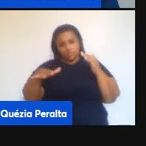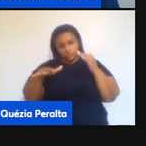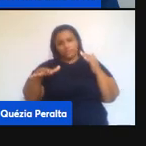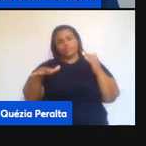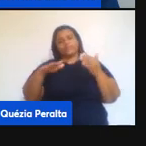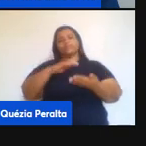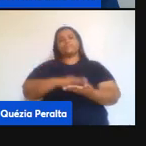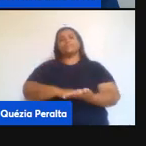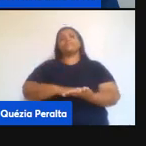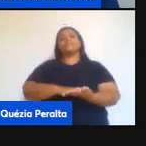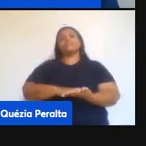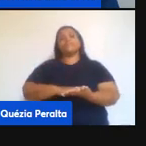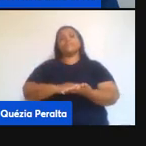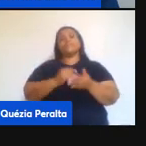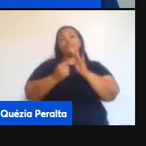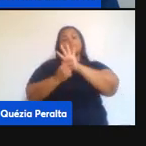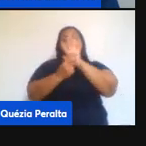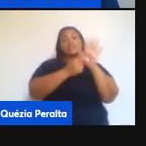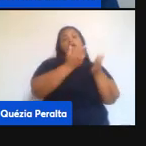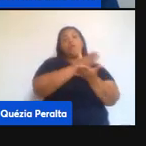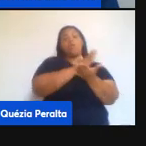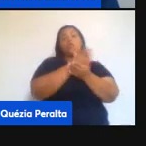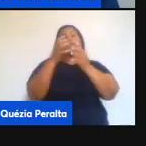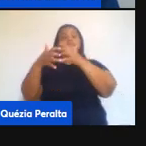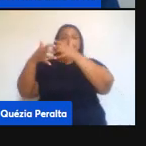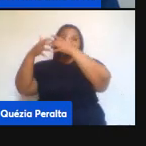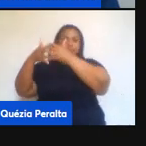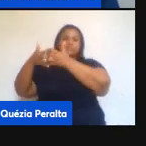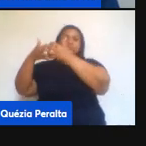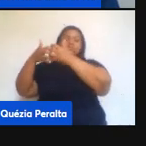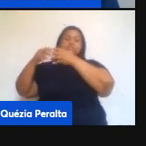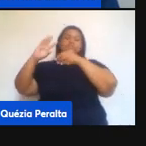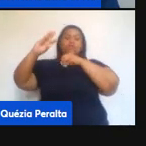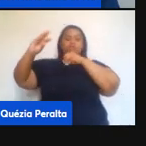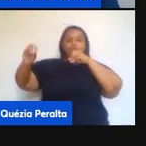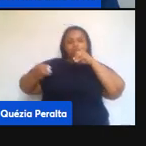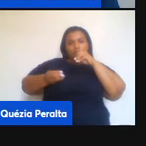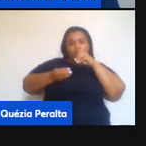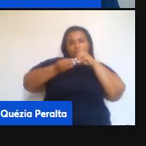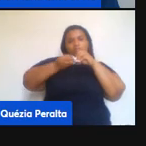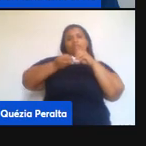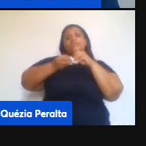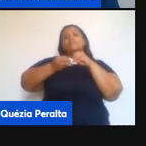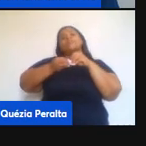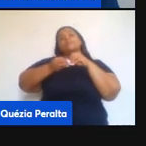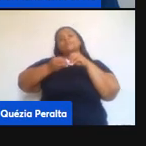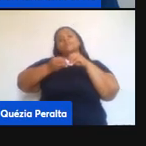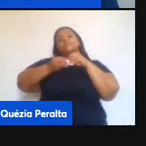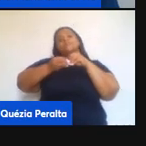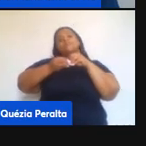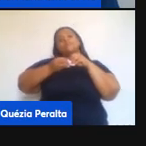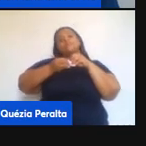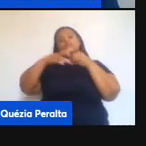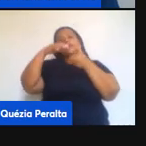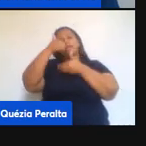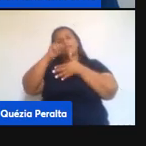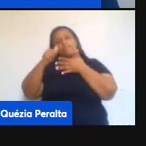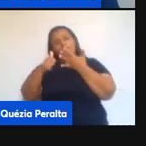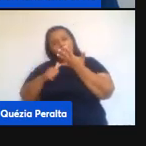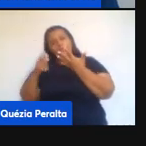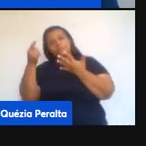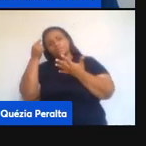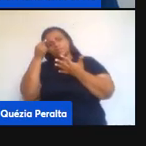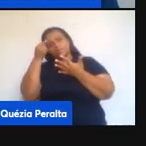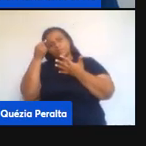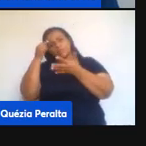eu vou apresentar algumas reflexões aqui, que eu coloco para vocês como pontos para pensar.